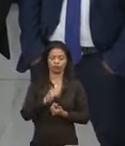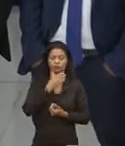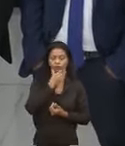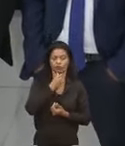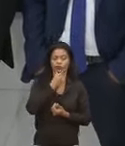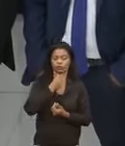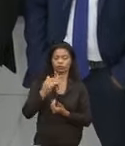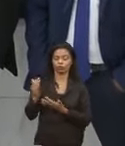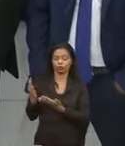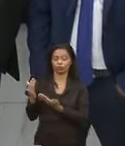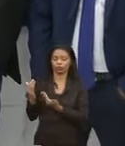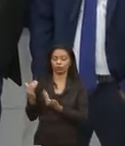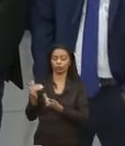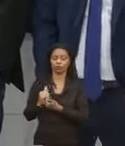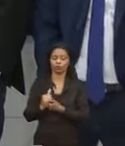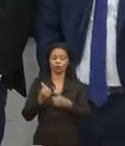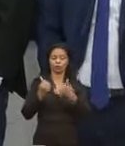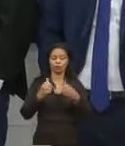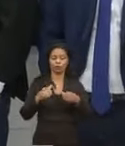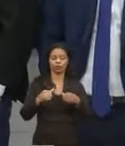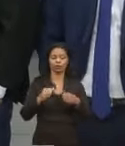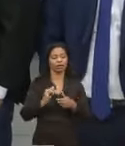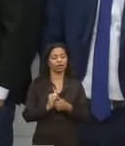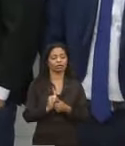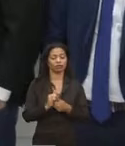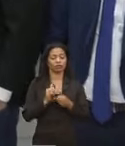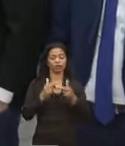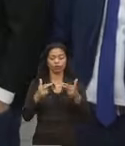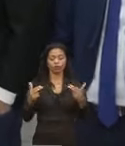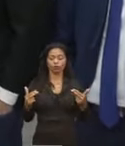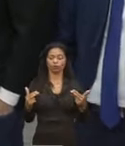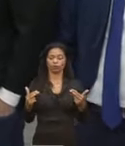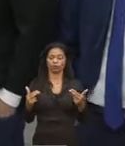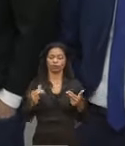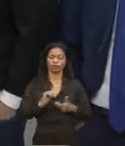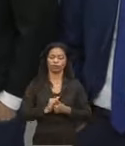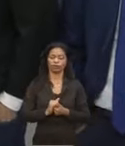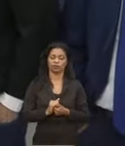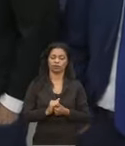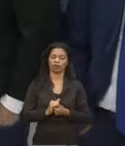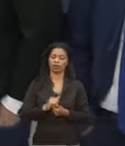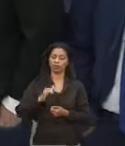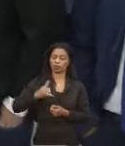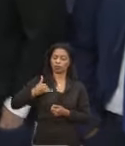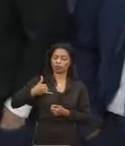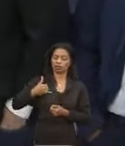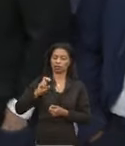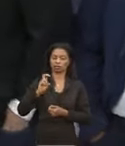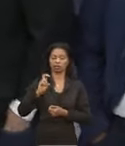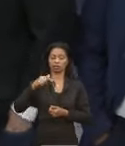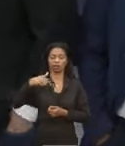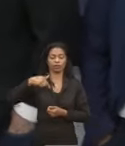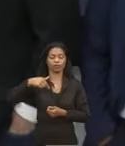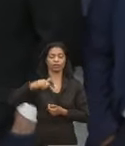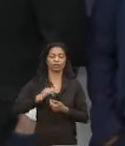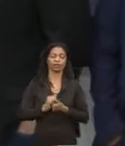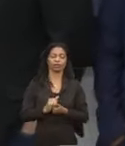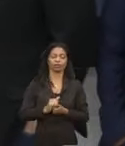algo. Pela minha experiência, 57 anos, vi que ele estava